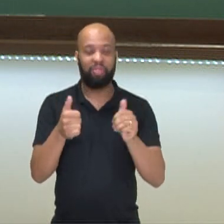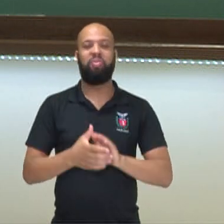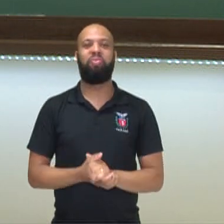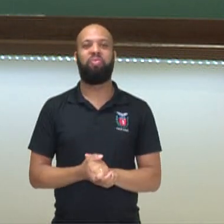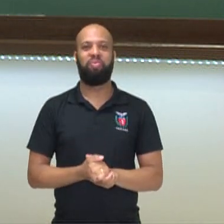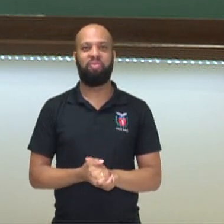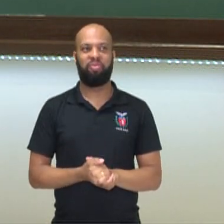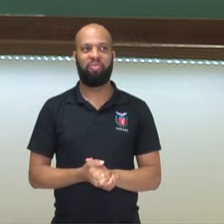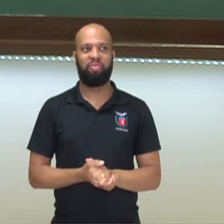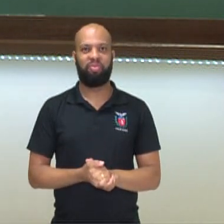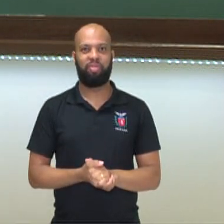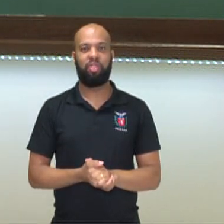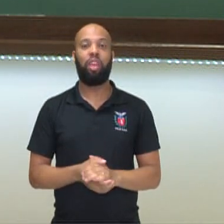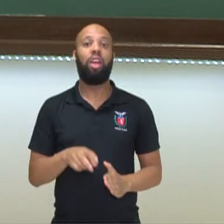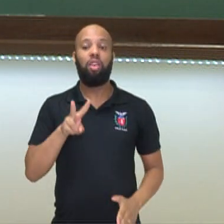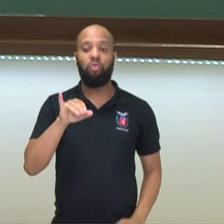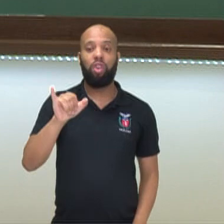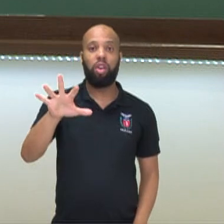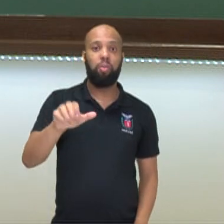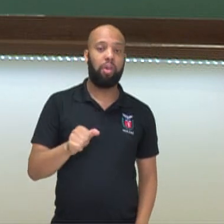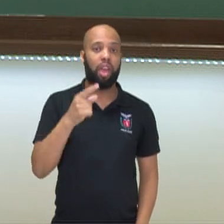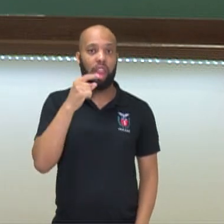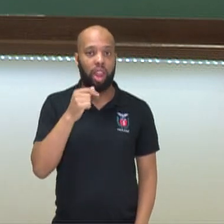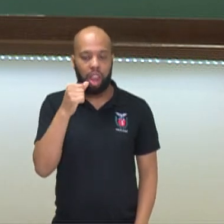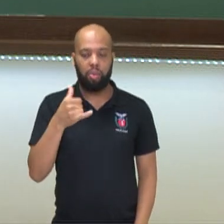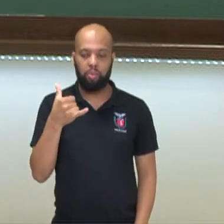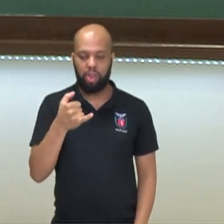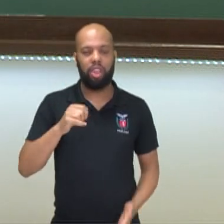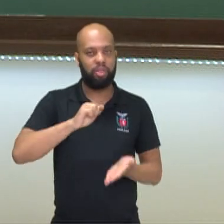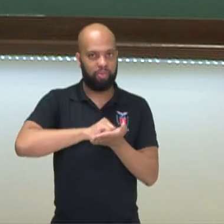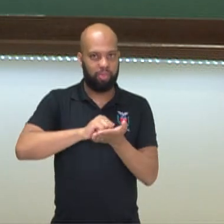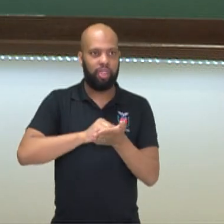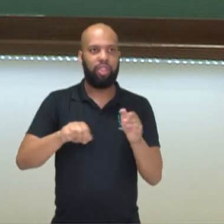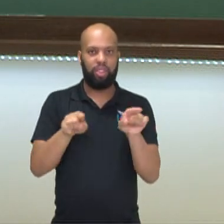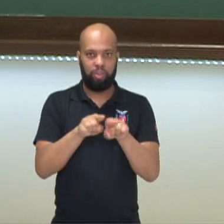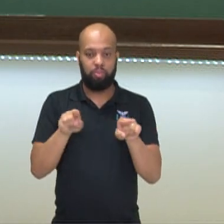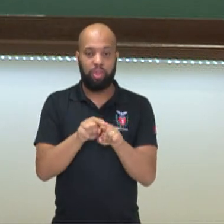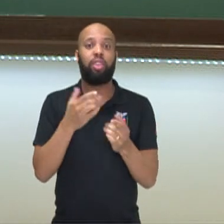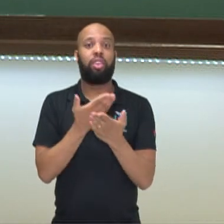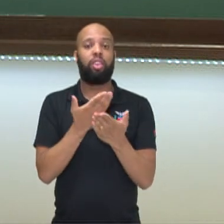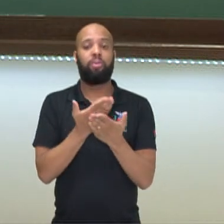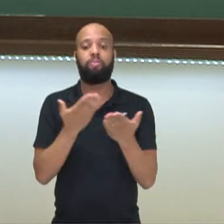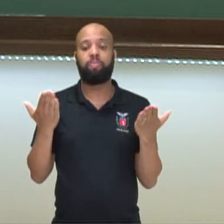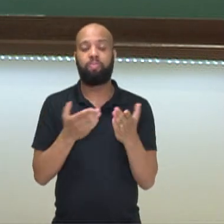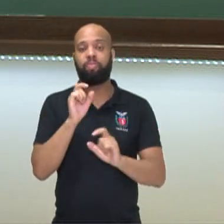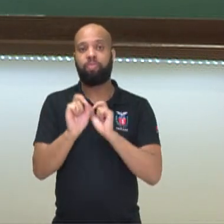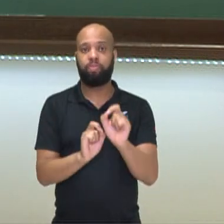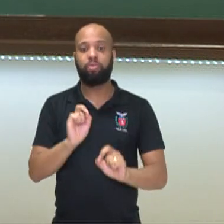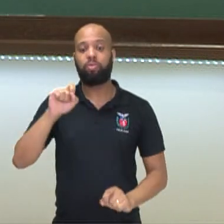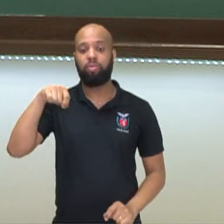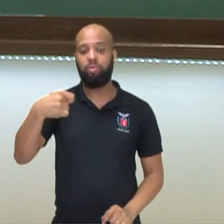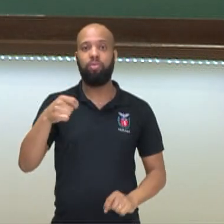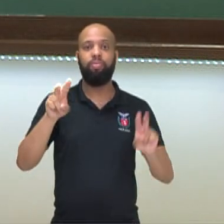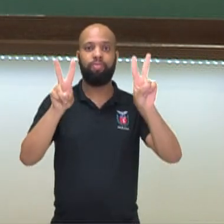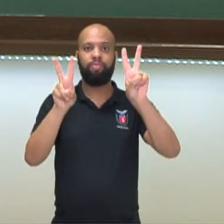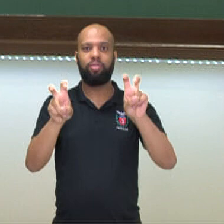Olha, corre lá, pega lápis, caneta, borracha, que a aula hoje vai ser sobre